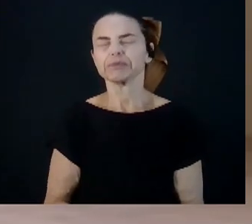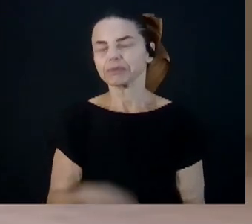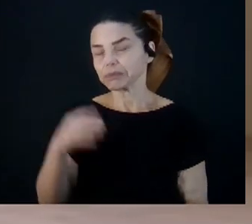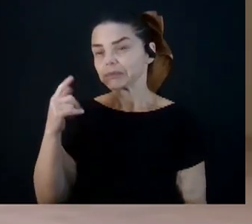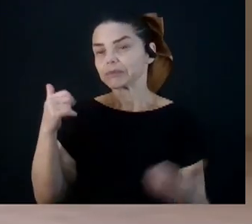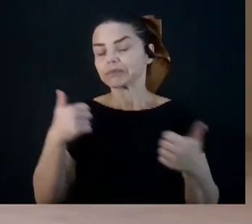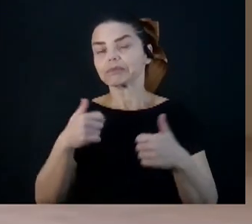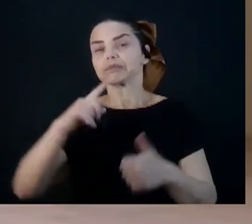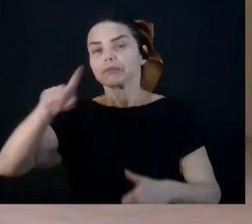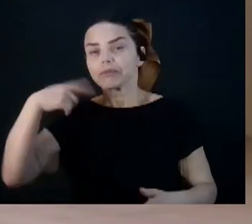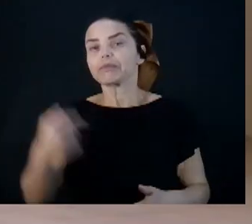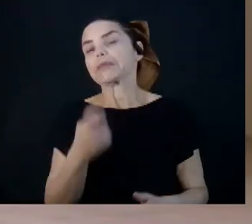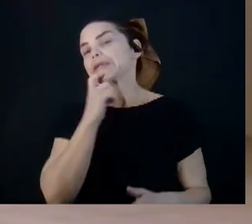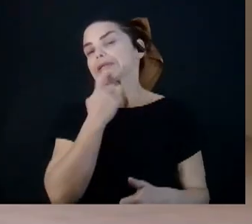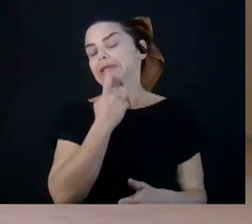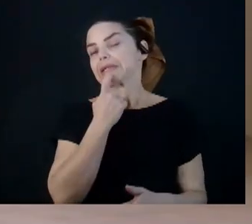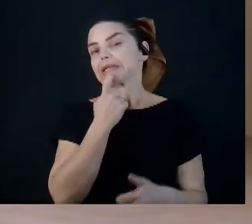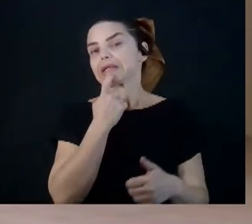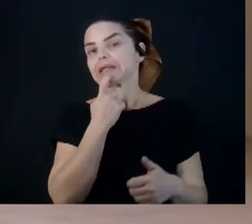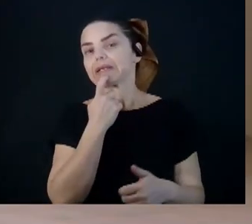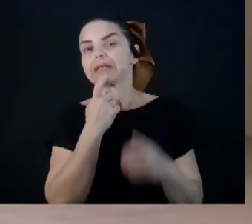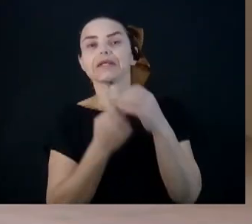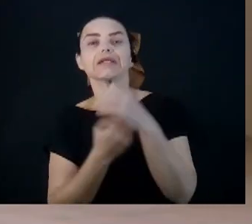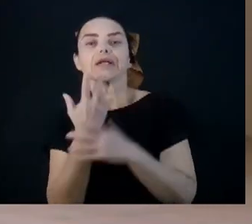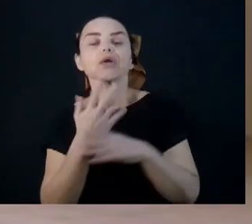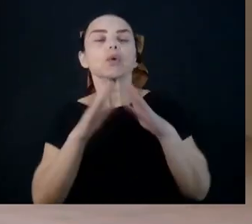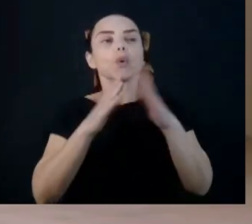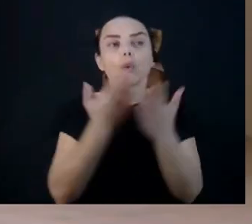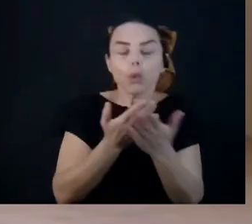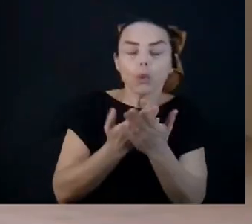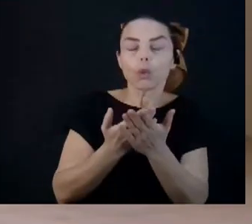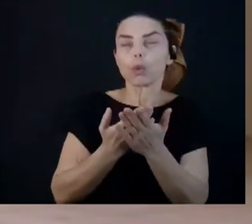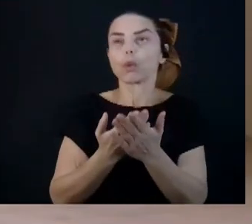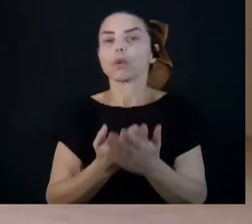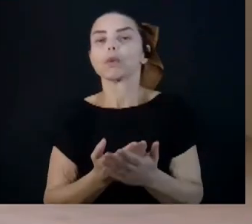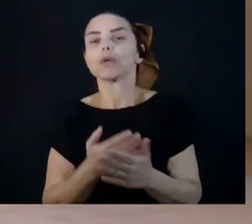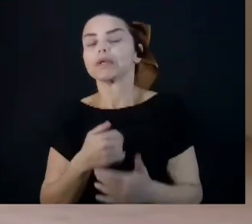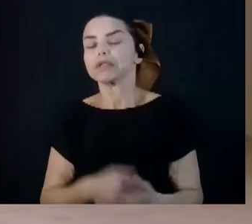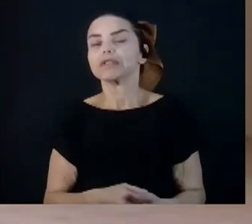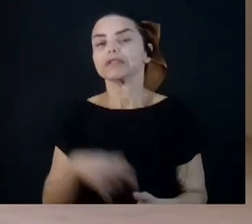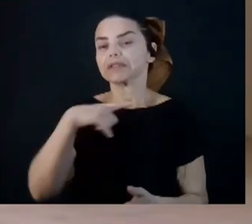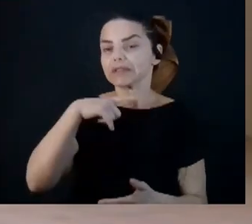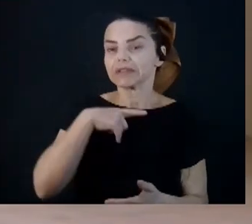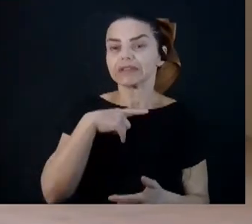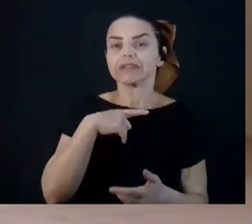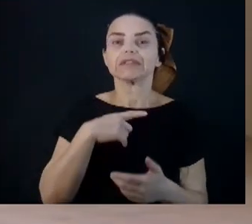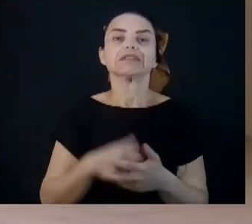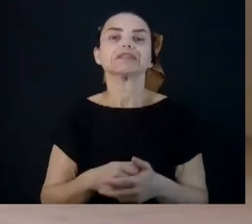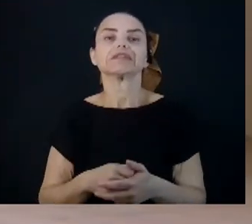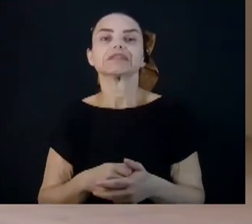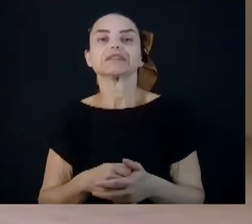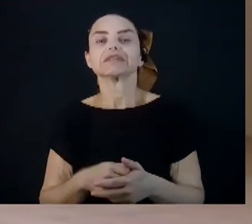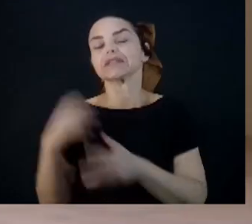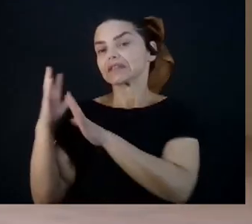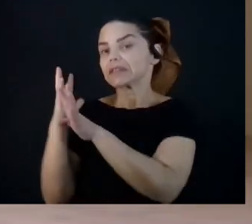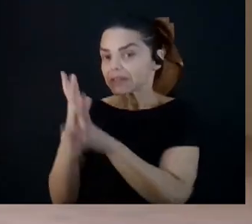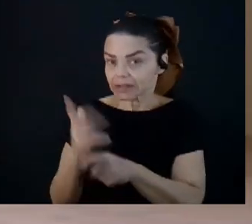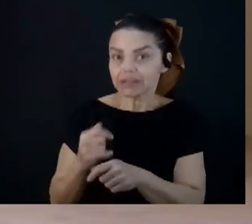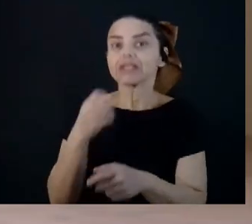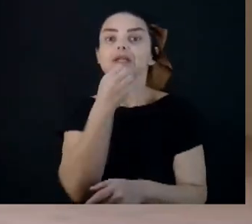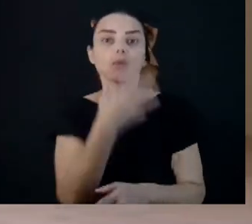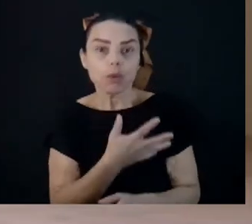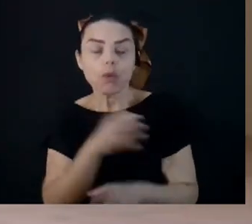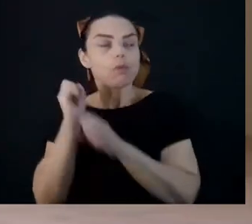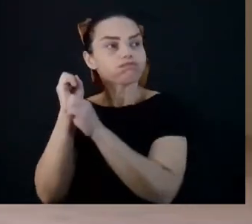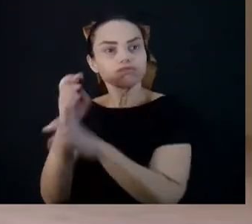em Campinas. Ele fundou escolas em Campinas, tudo, teve uma grande trajetória na área de ensino em